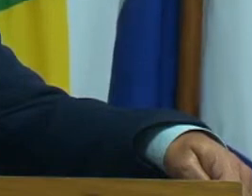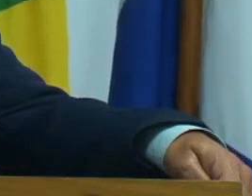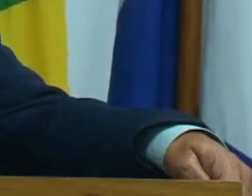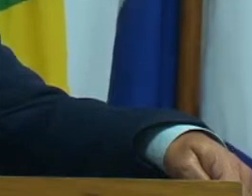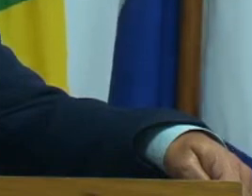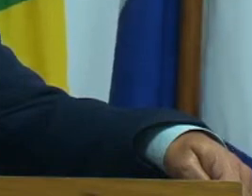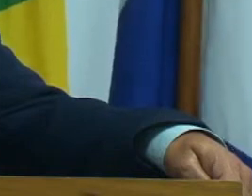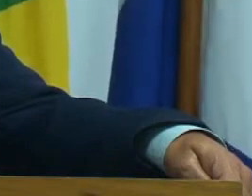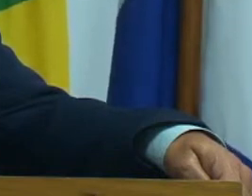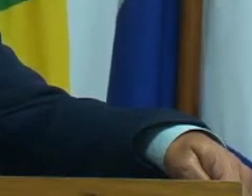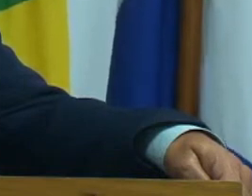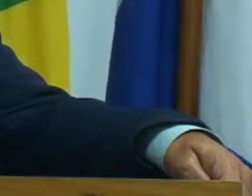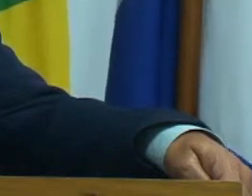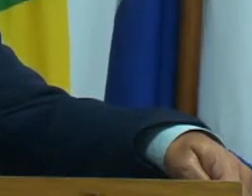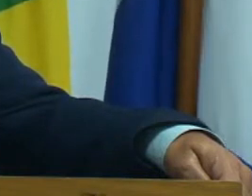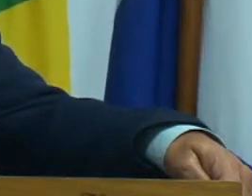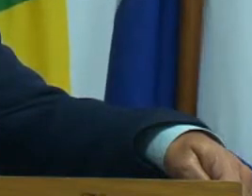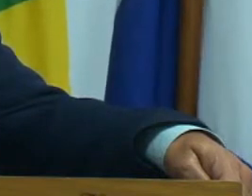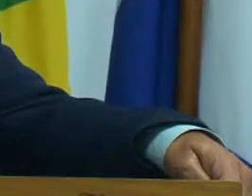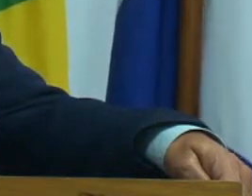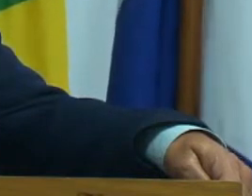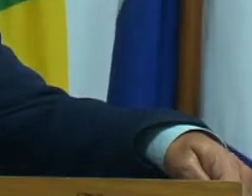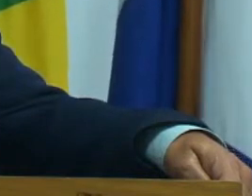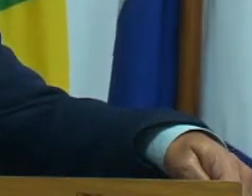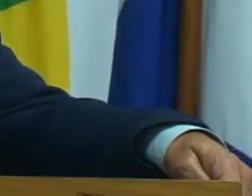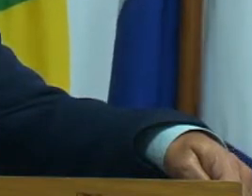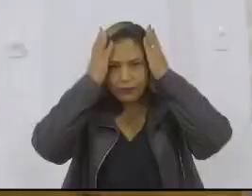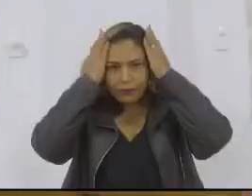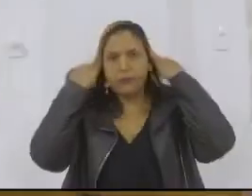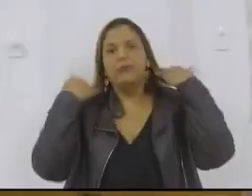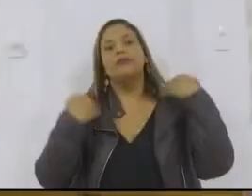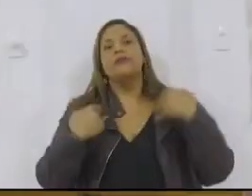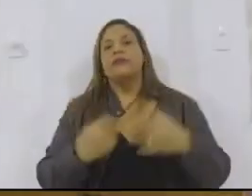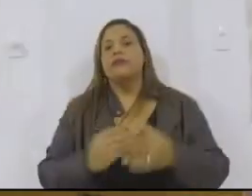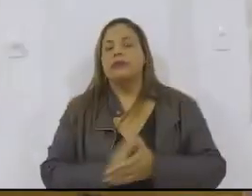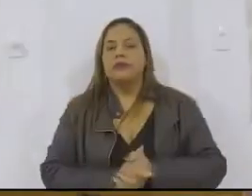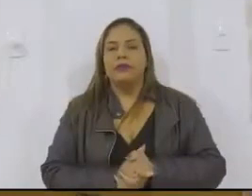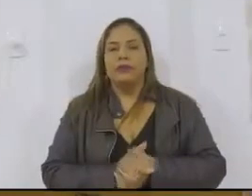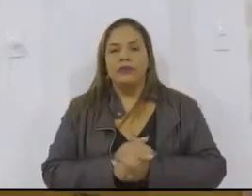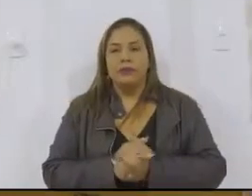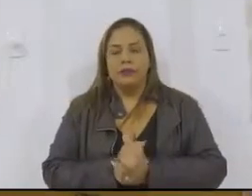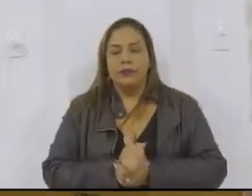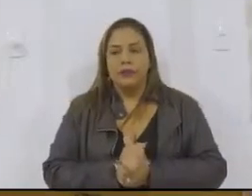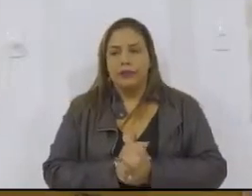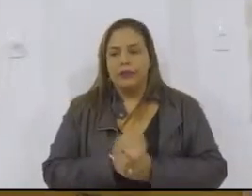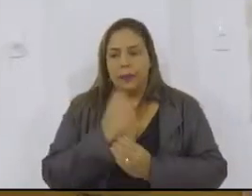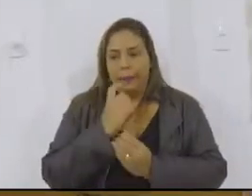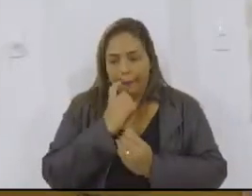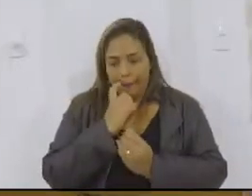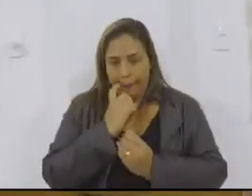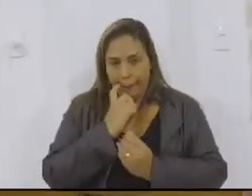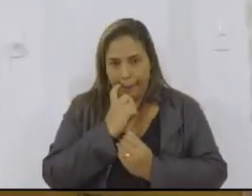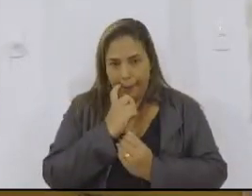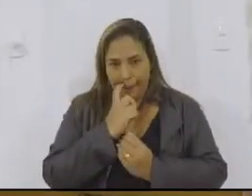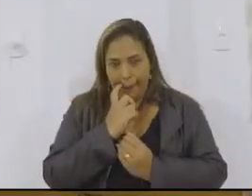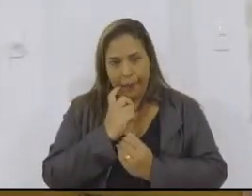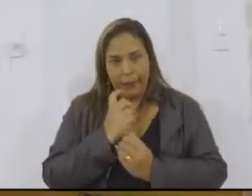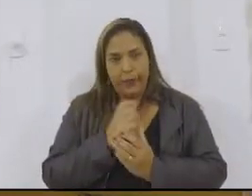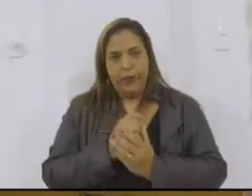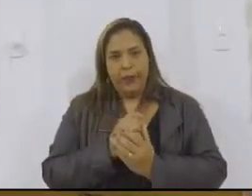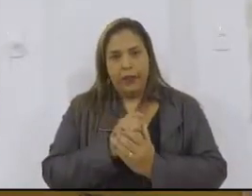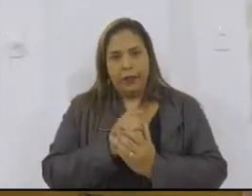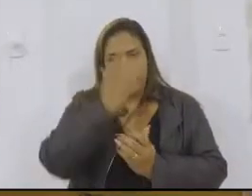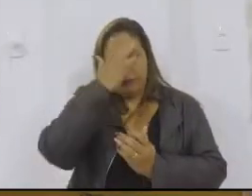29 de outubro esse mesmo exame, ou seja, 2 meses. Liguei para o secretário de